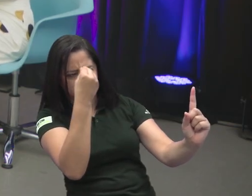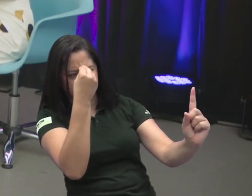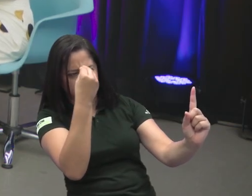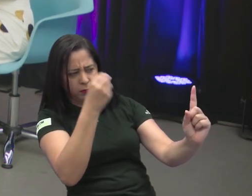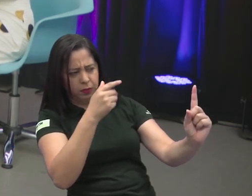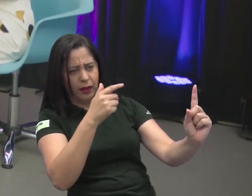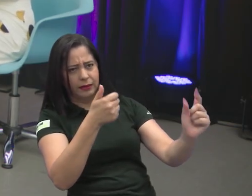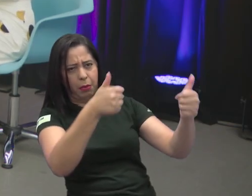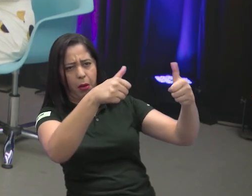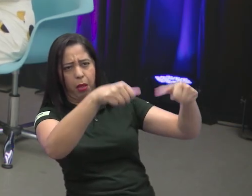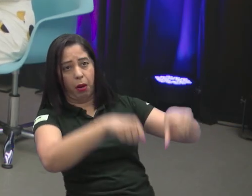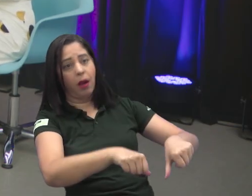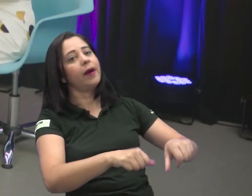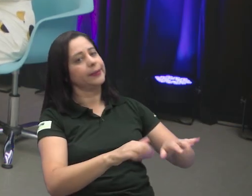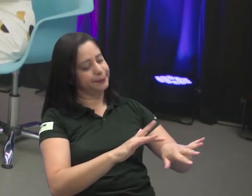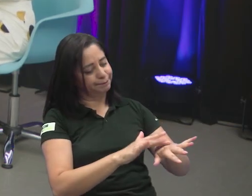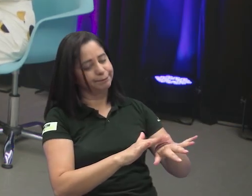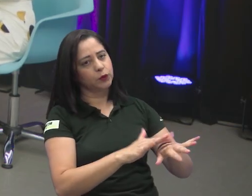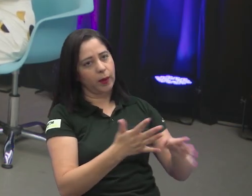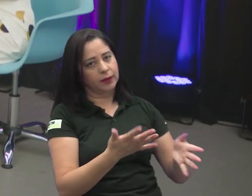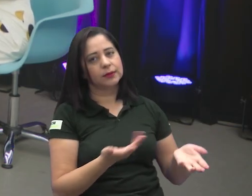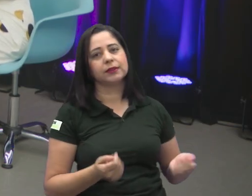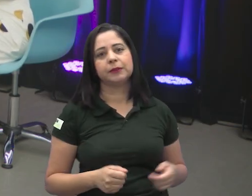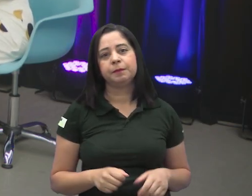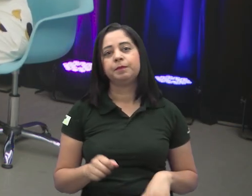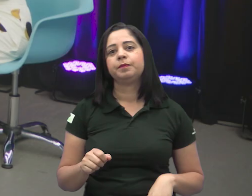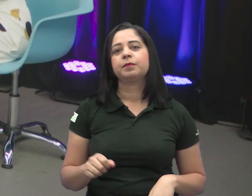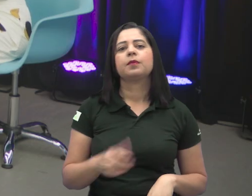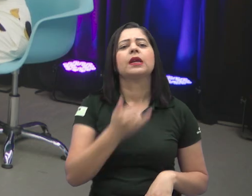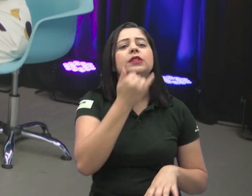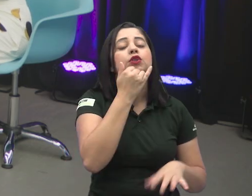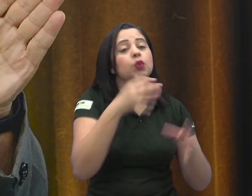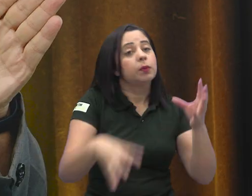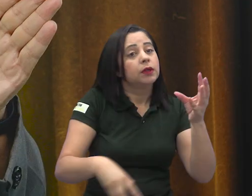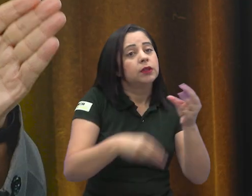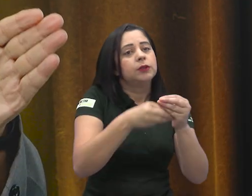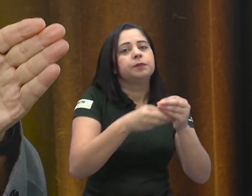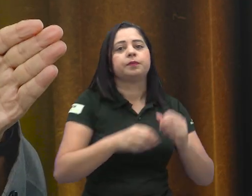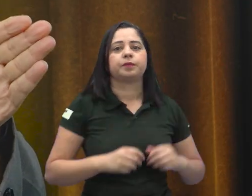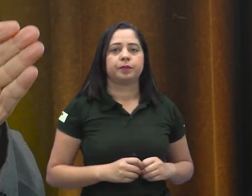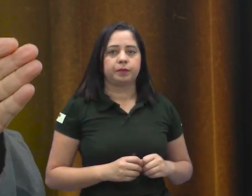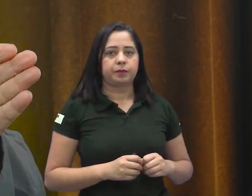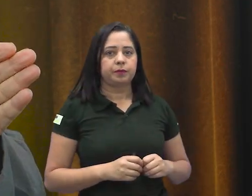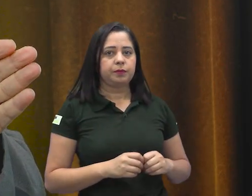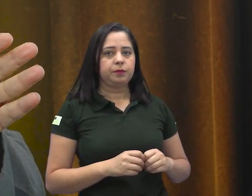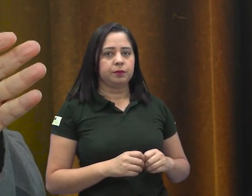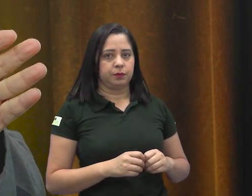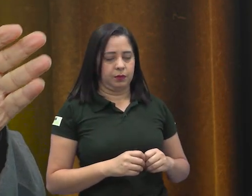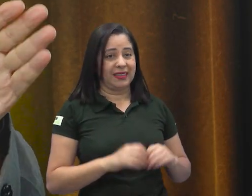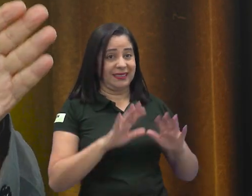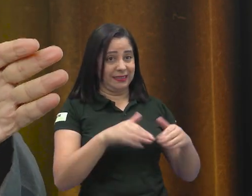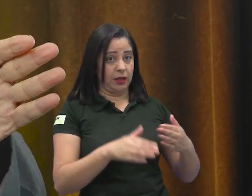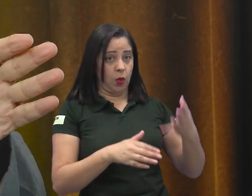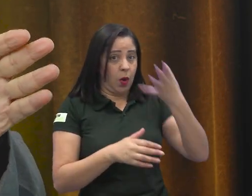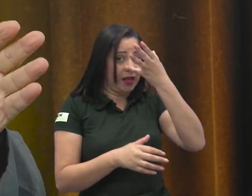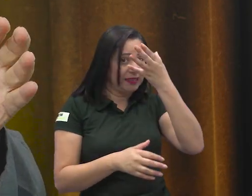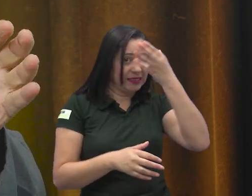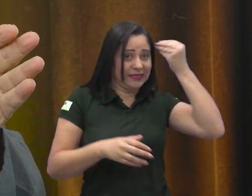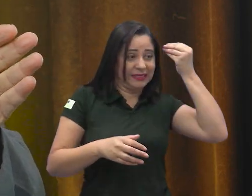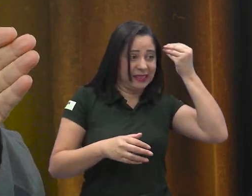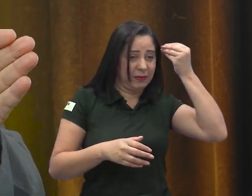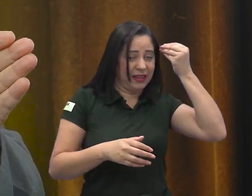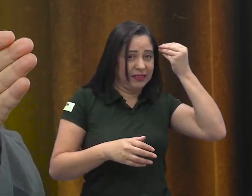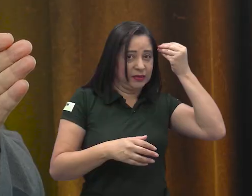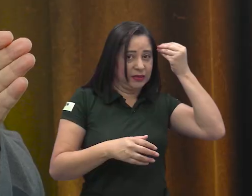maior, né? E tem impactado ali. Só para complementa pra desculpa, esse esquecimento que impacta e